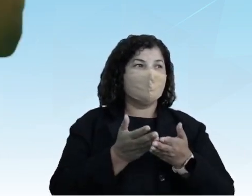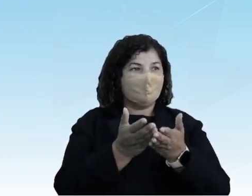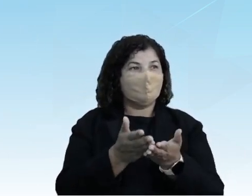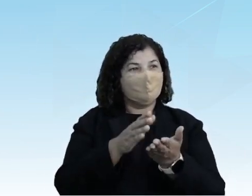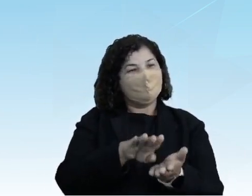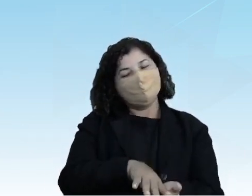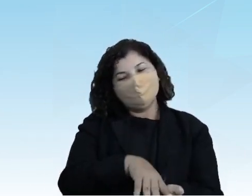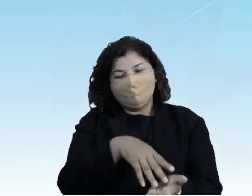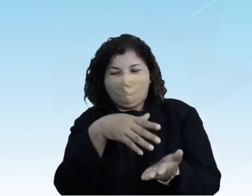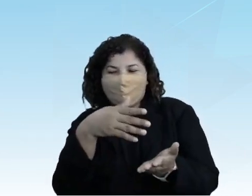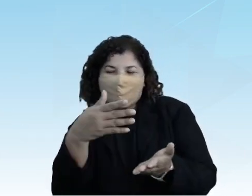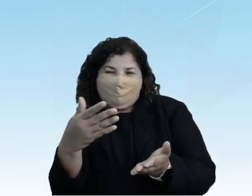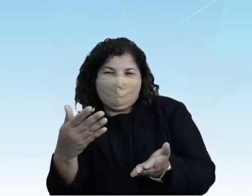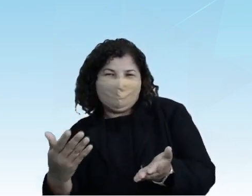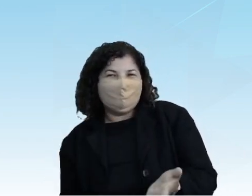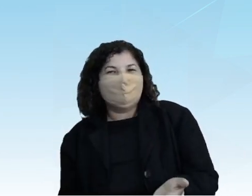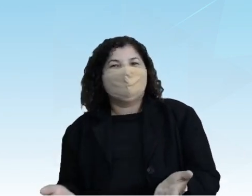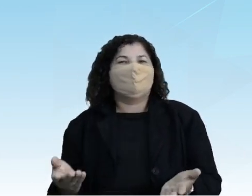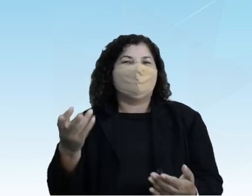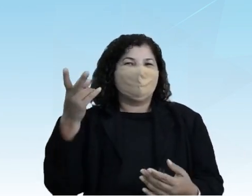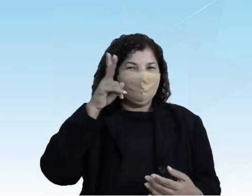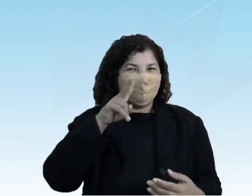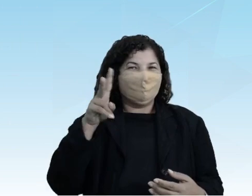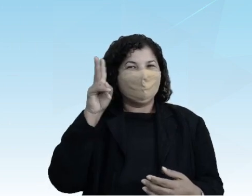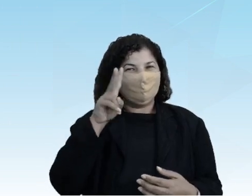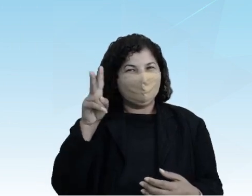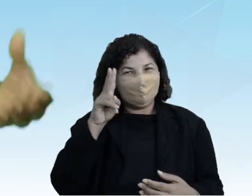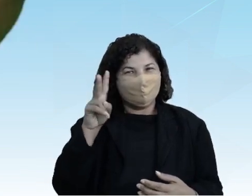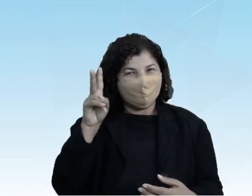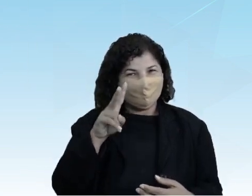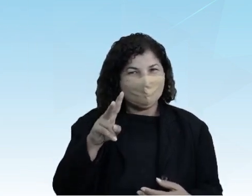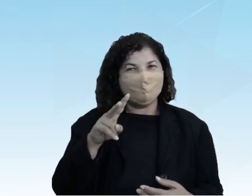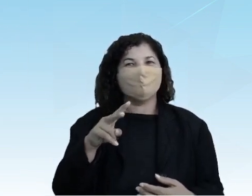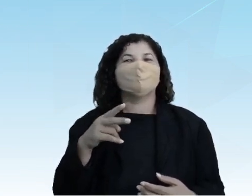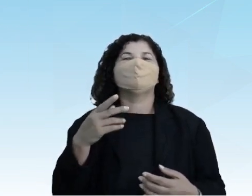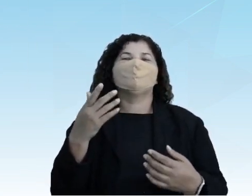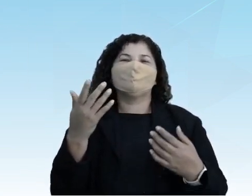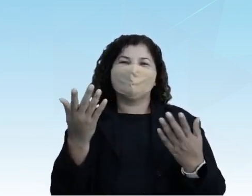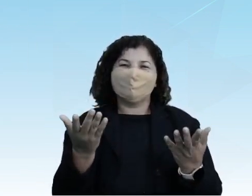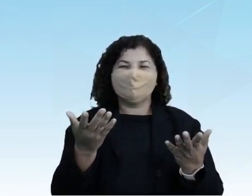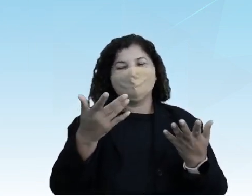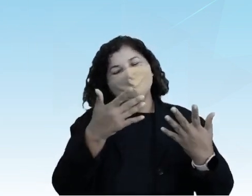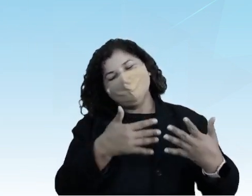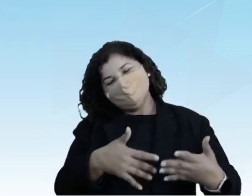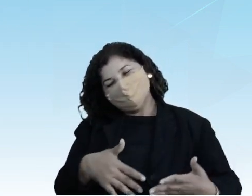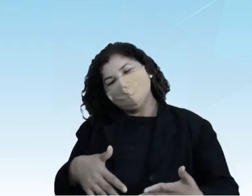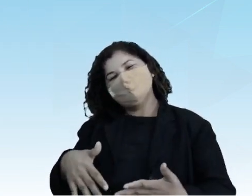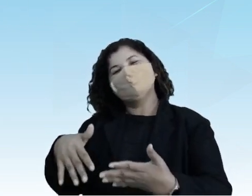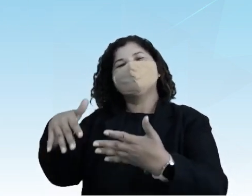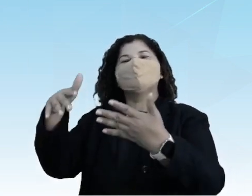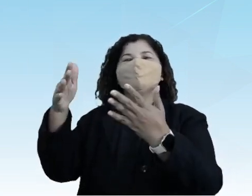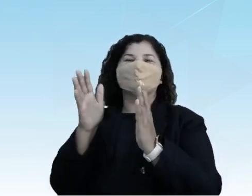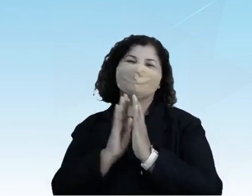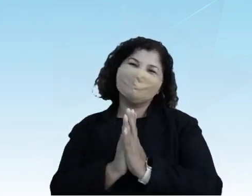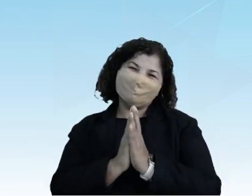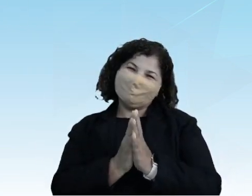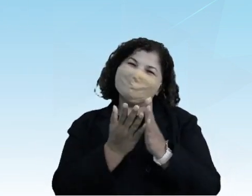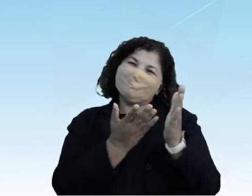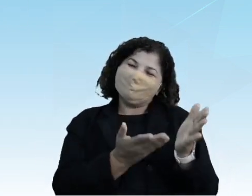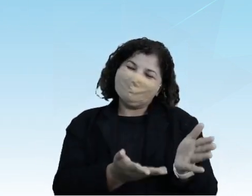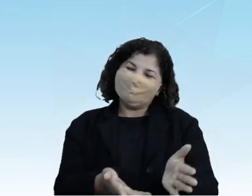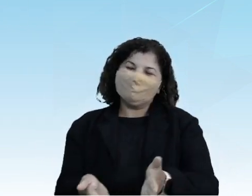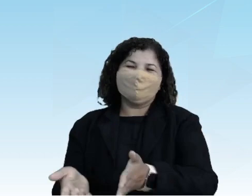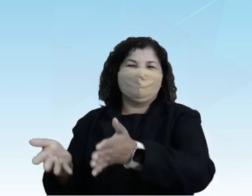da nossa nave da história, né? E saiam, por gentileza, saiam da nossa nave